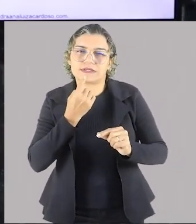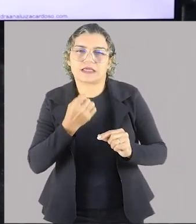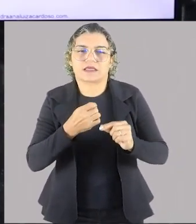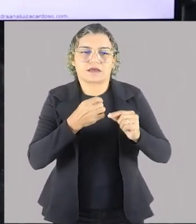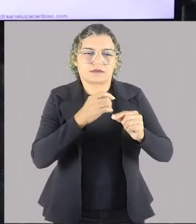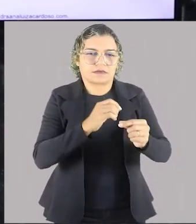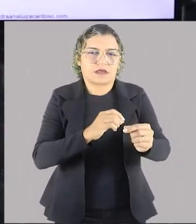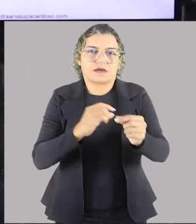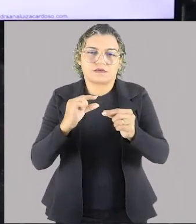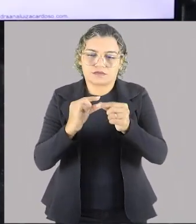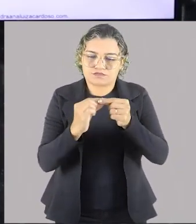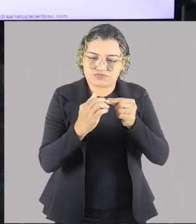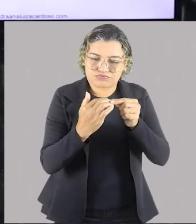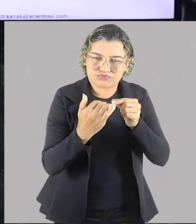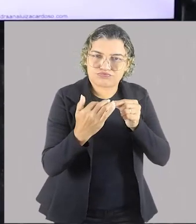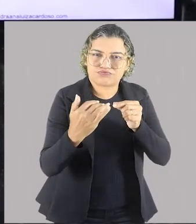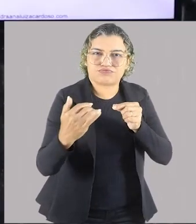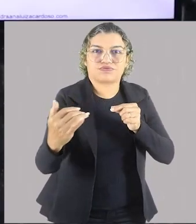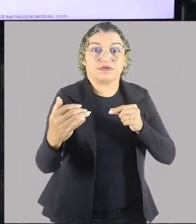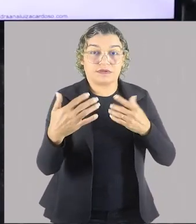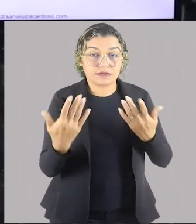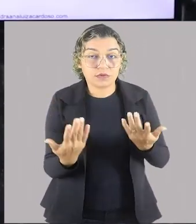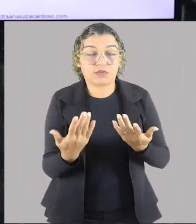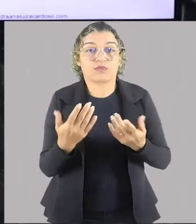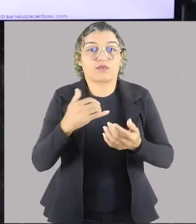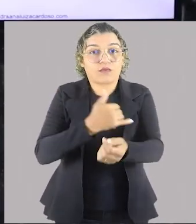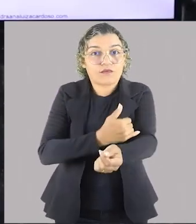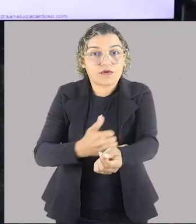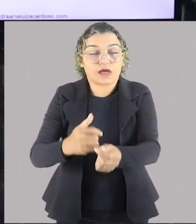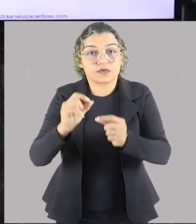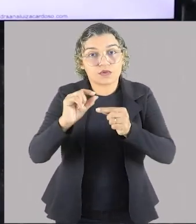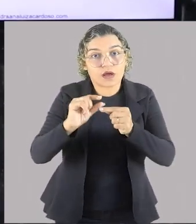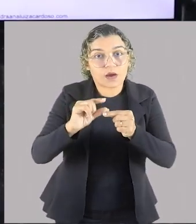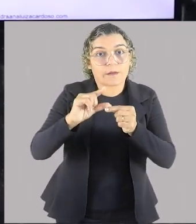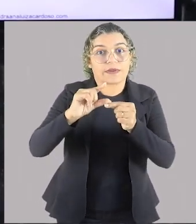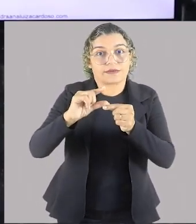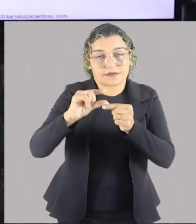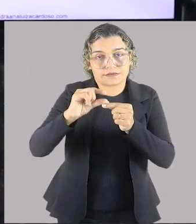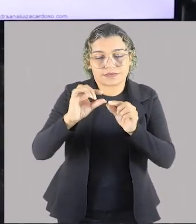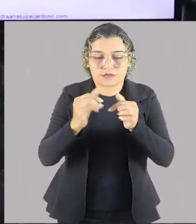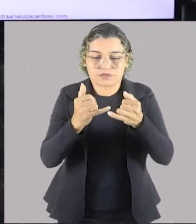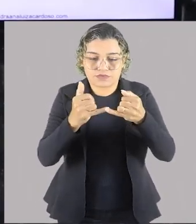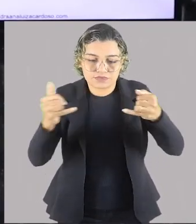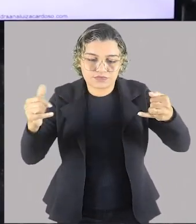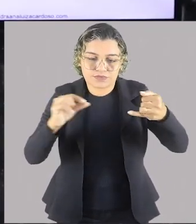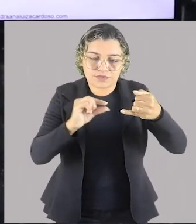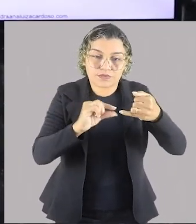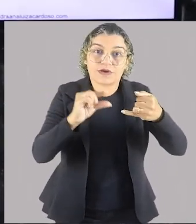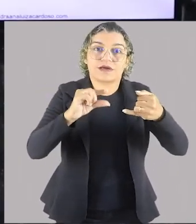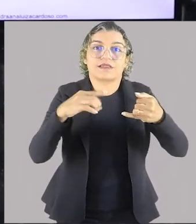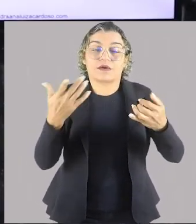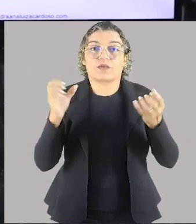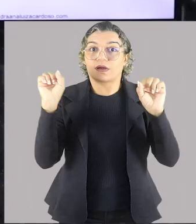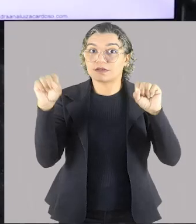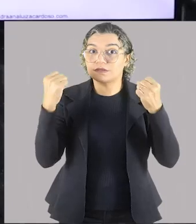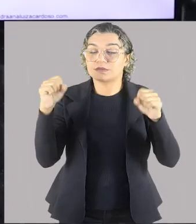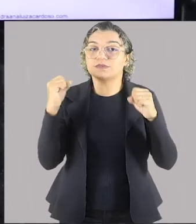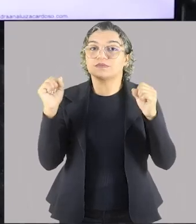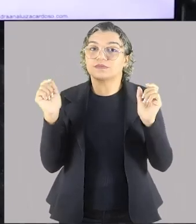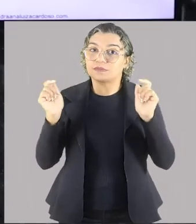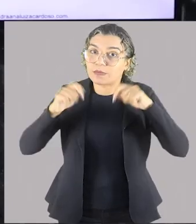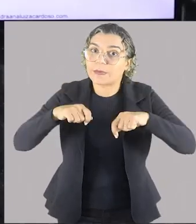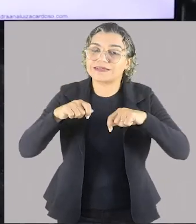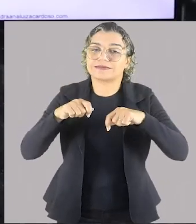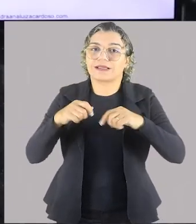são vasodilatadores, que fazem o vaso aumentar o seu diâmetro, o exercício físico ele potencializa